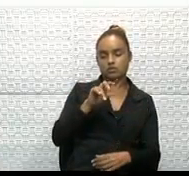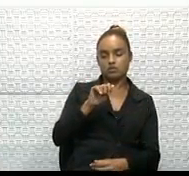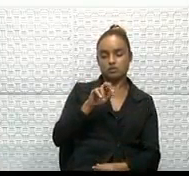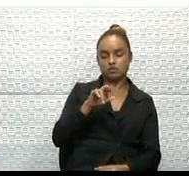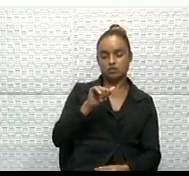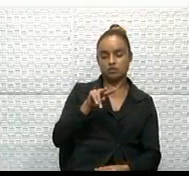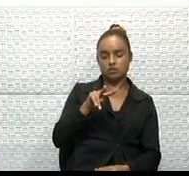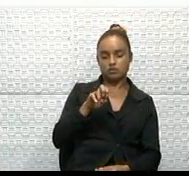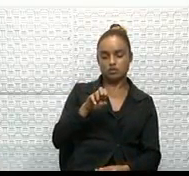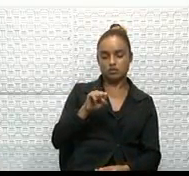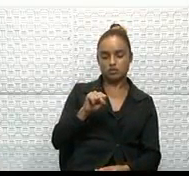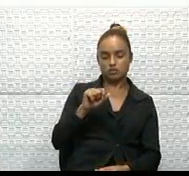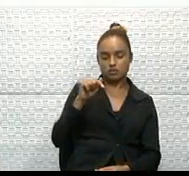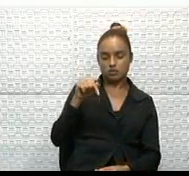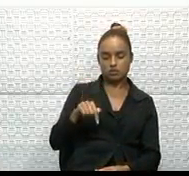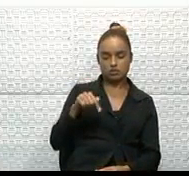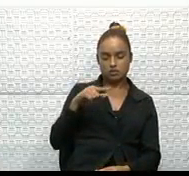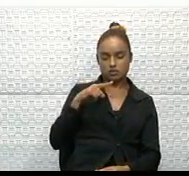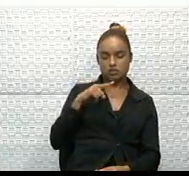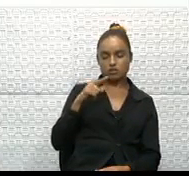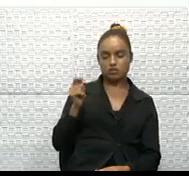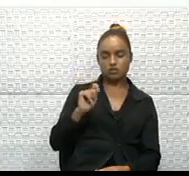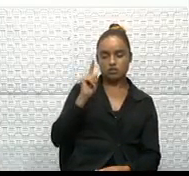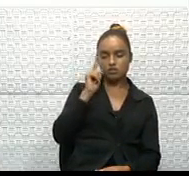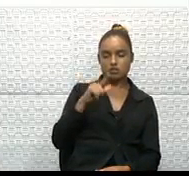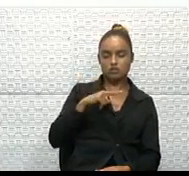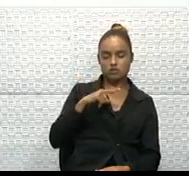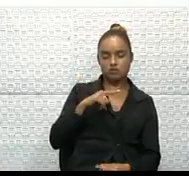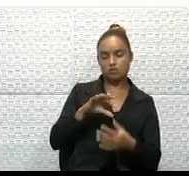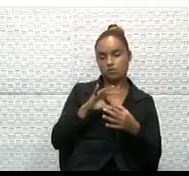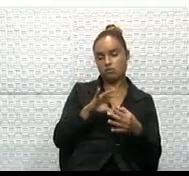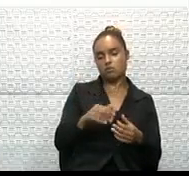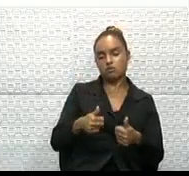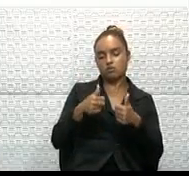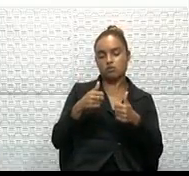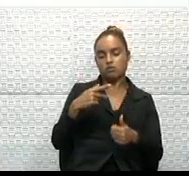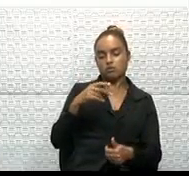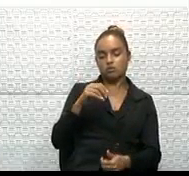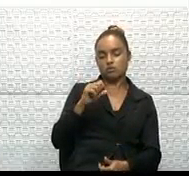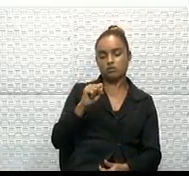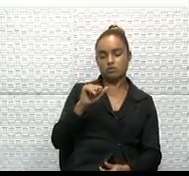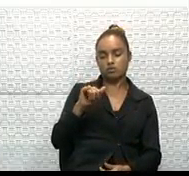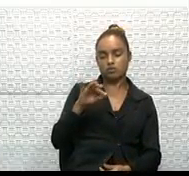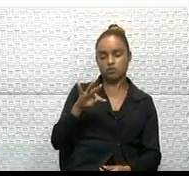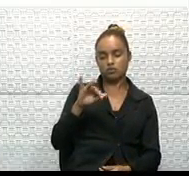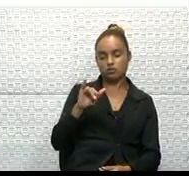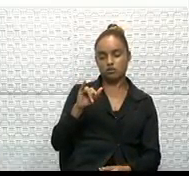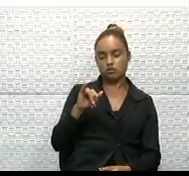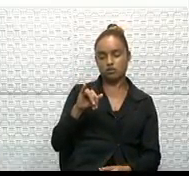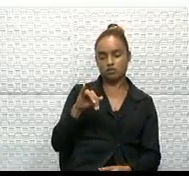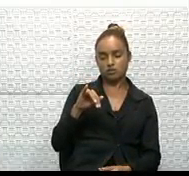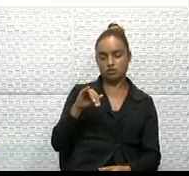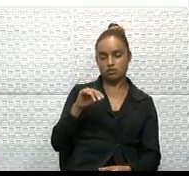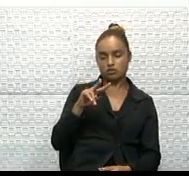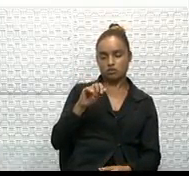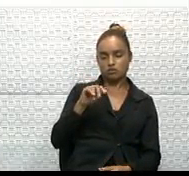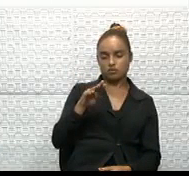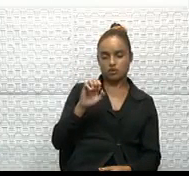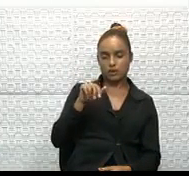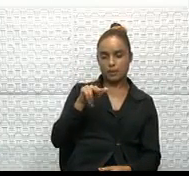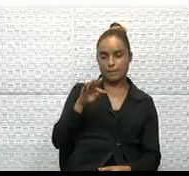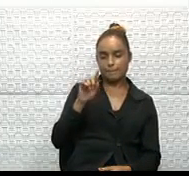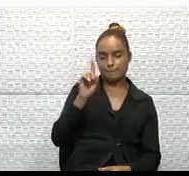e G estão correlacionadas positivamente. E, além disso, essa correlação ela é forte. Por quê? Porque